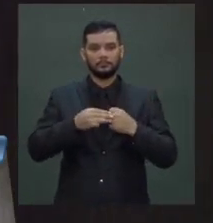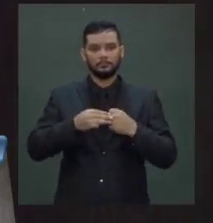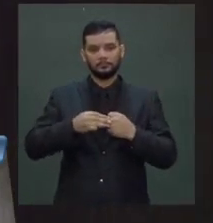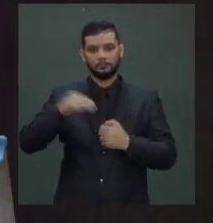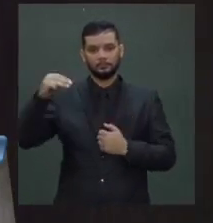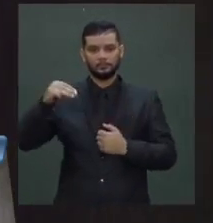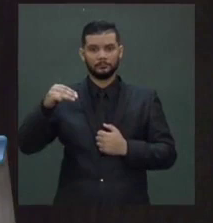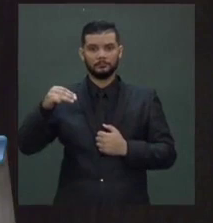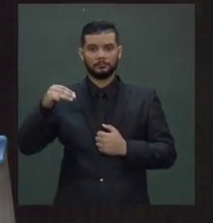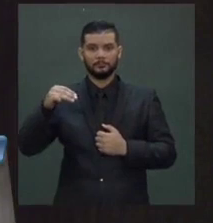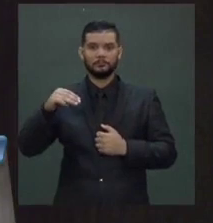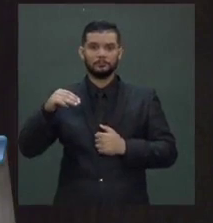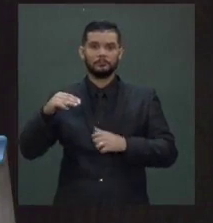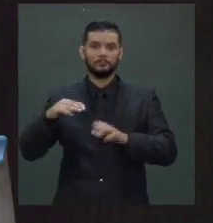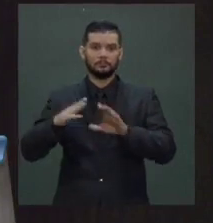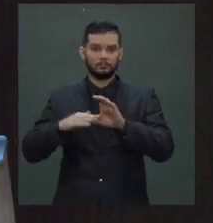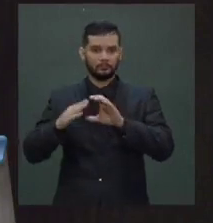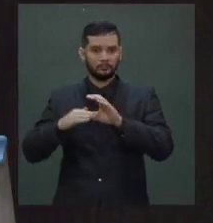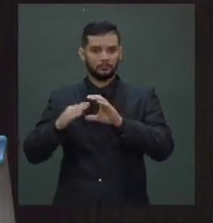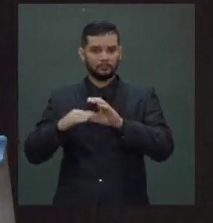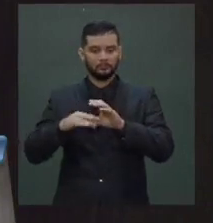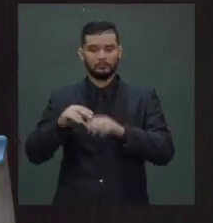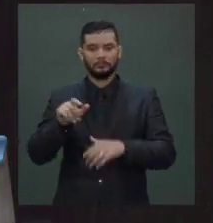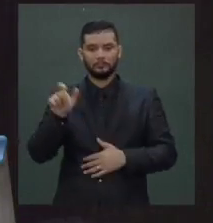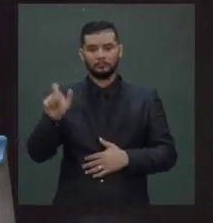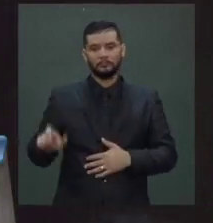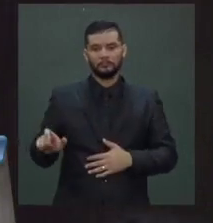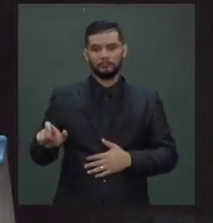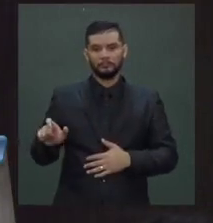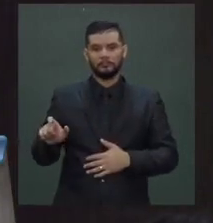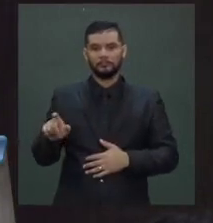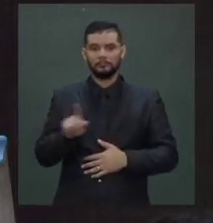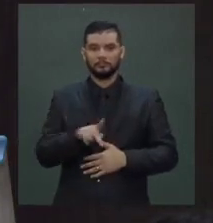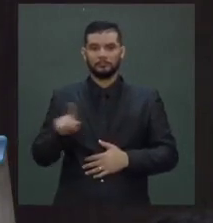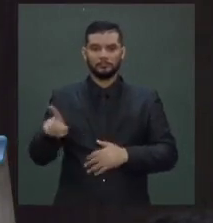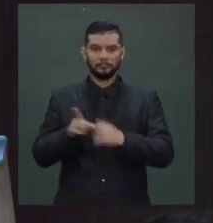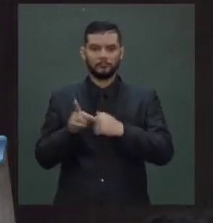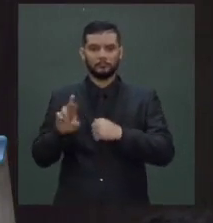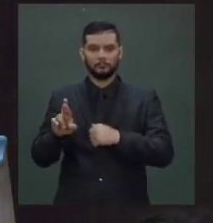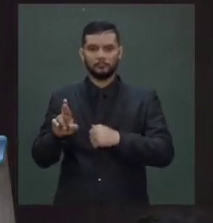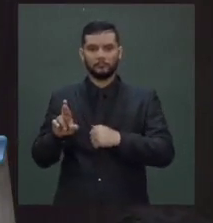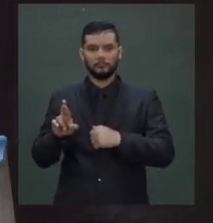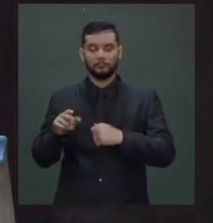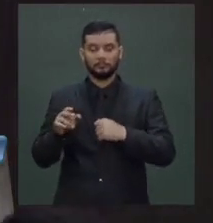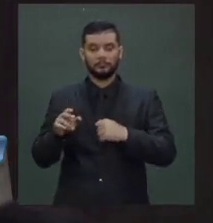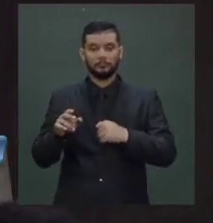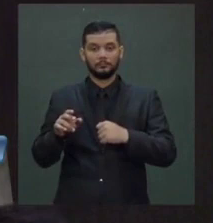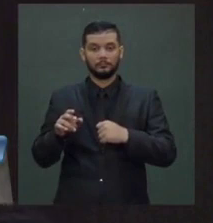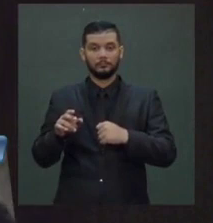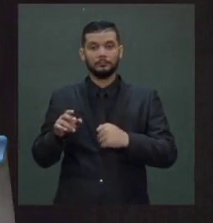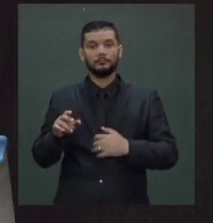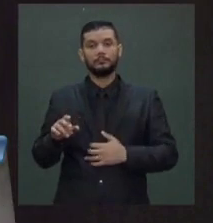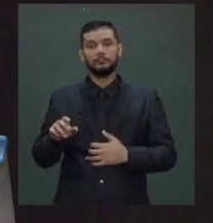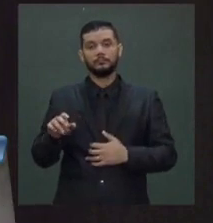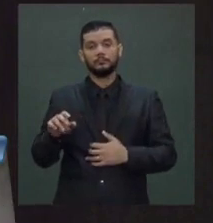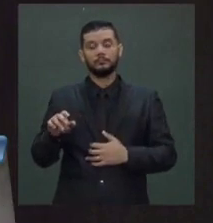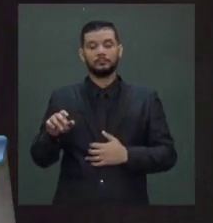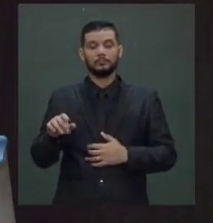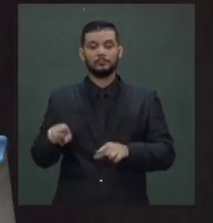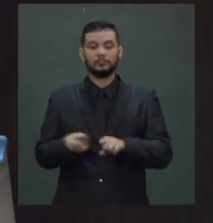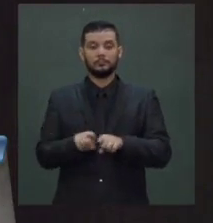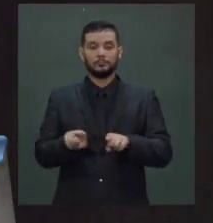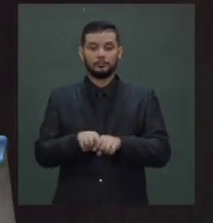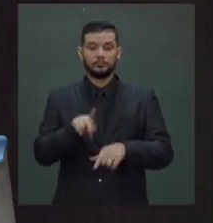Universidade Estadual do Ceará, através do professor doutor Alexandre Araújo Costa, a Comissão de Direito Ambiental da